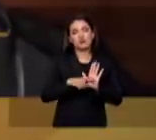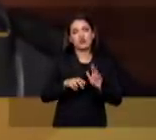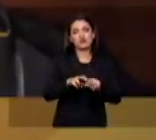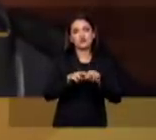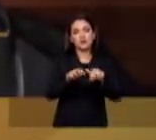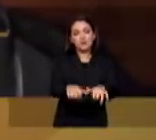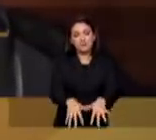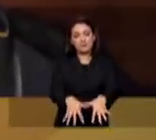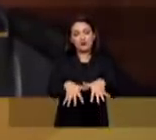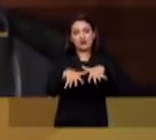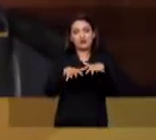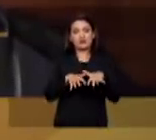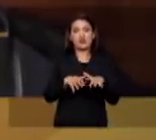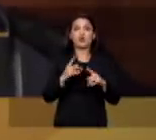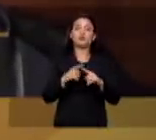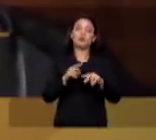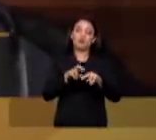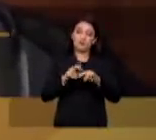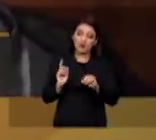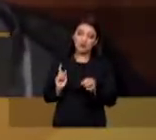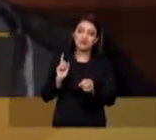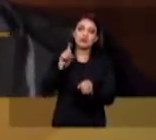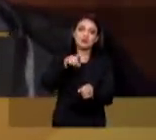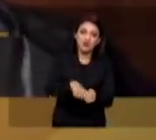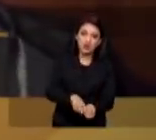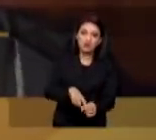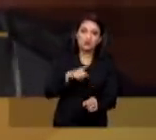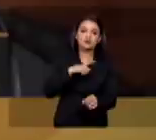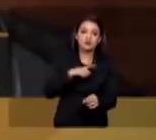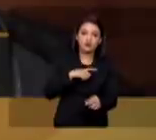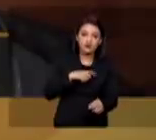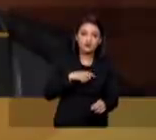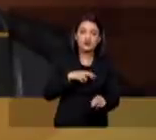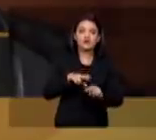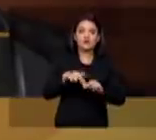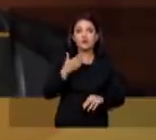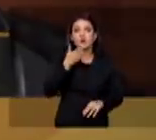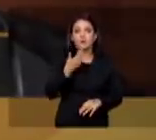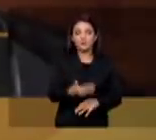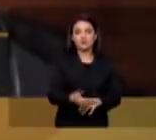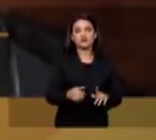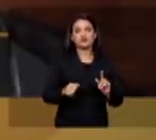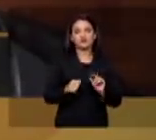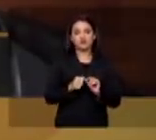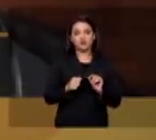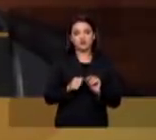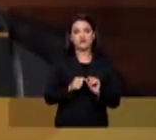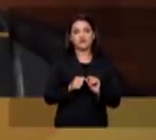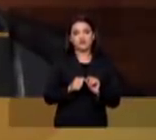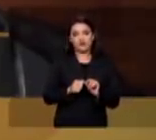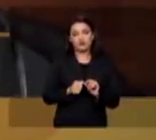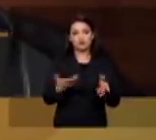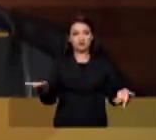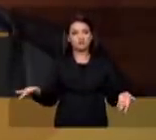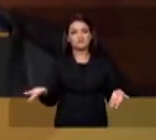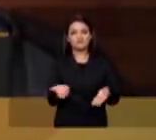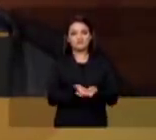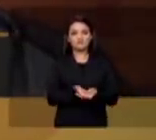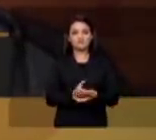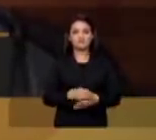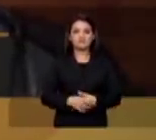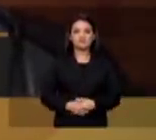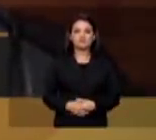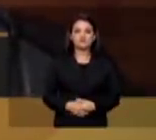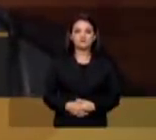do efeito devolutivo que decorre da insurgência manifestada pelos impetrantes.